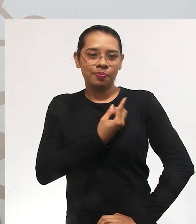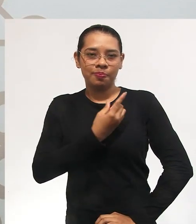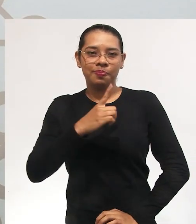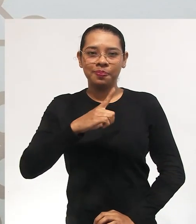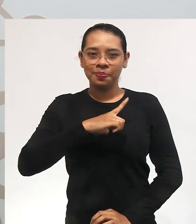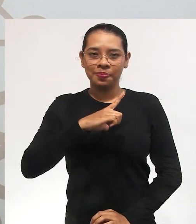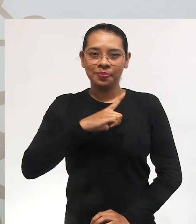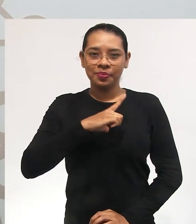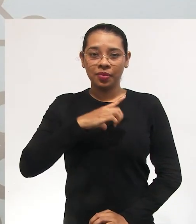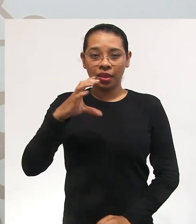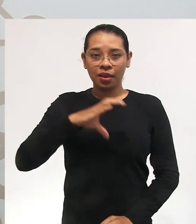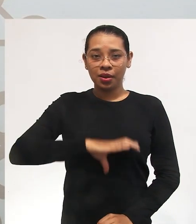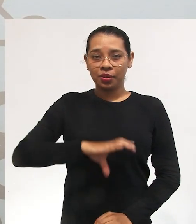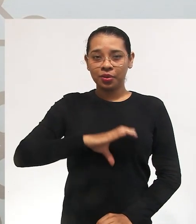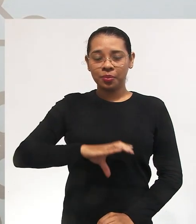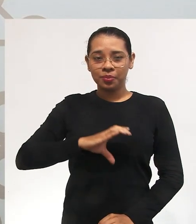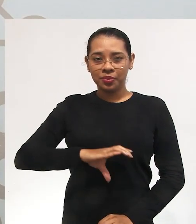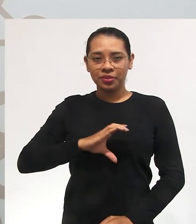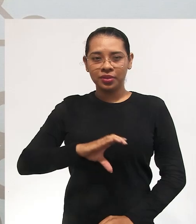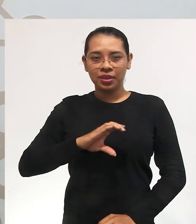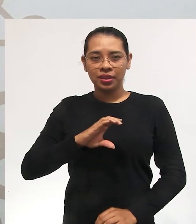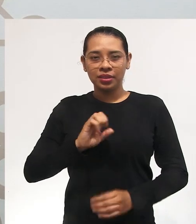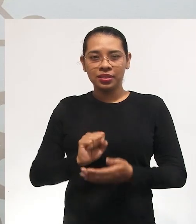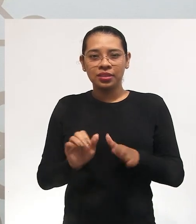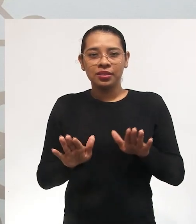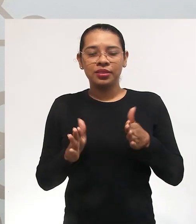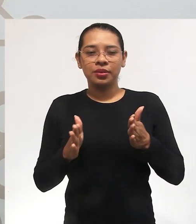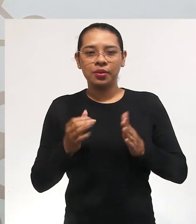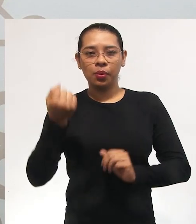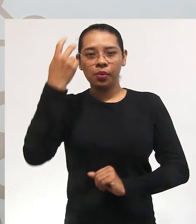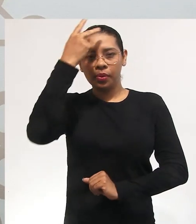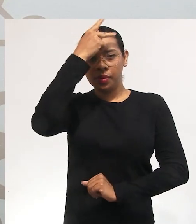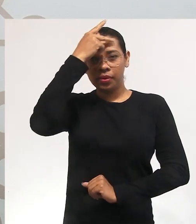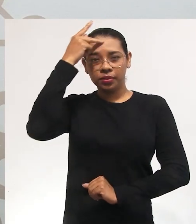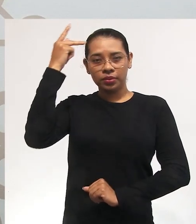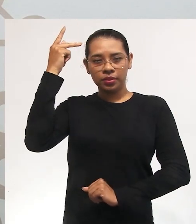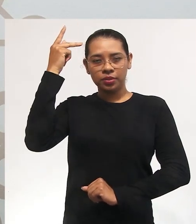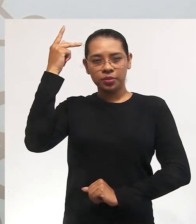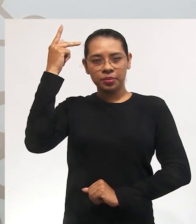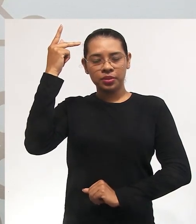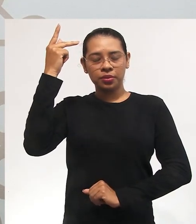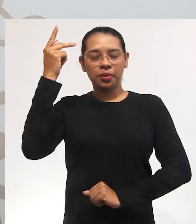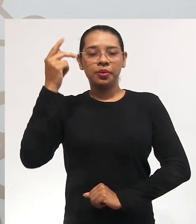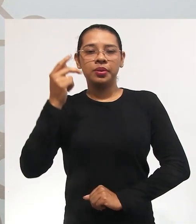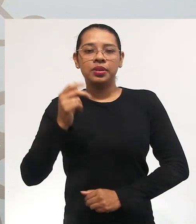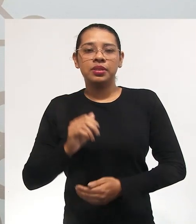tem, quando as pessoas, né, são